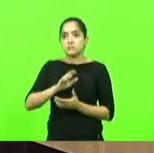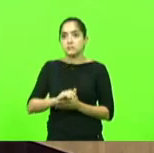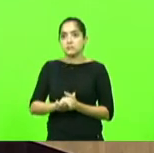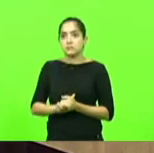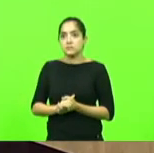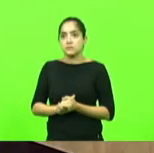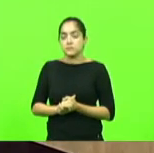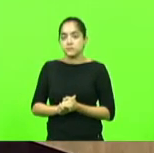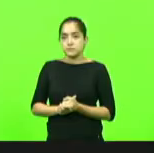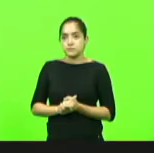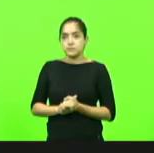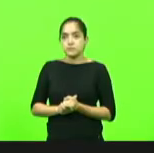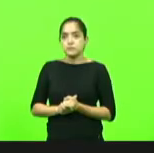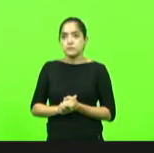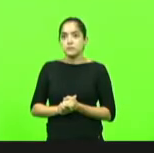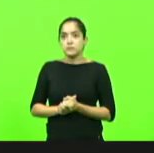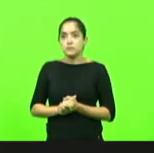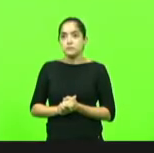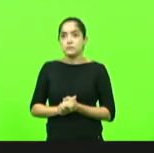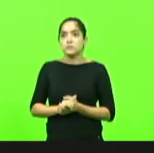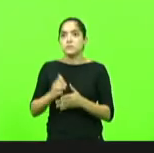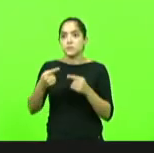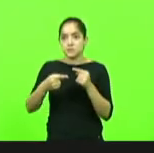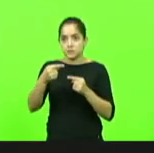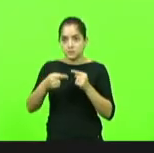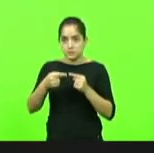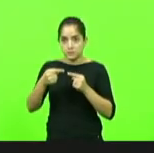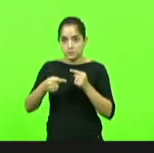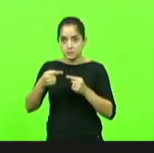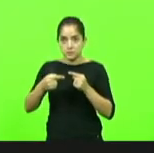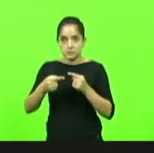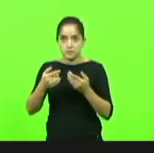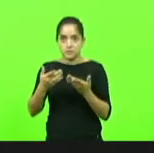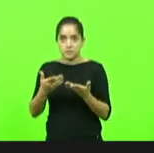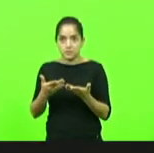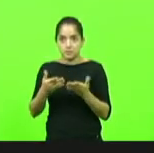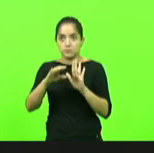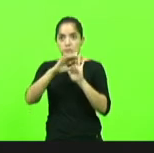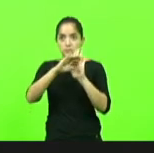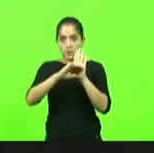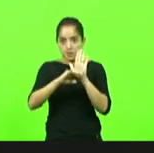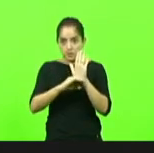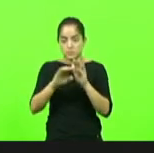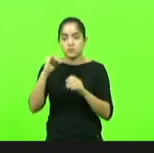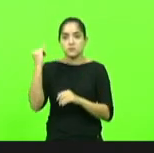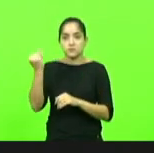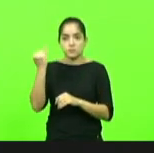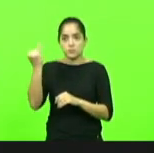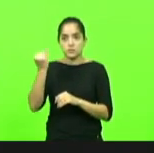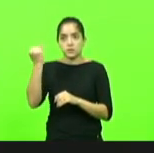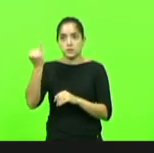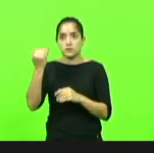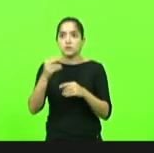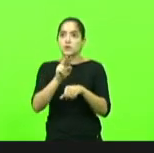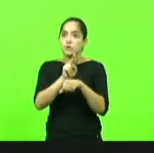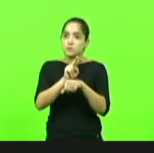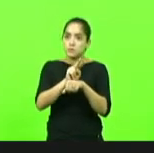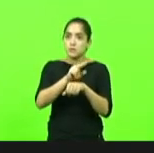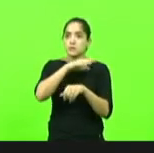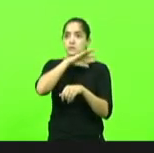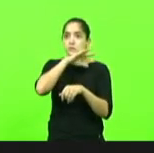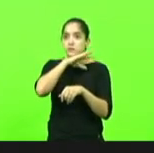Presidente, eu só quero colaborar um pouco nessa discussão, que realmente tem pautas importantes, como é o cuidado dos